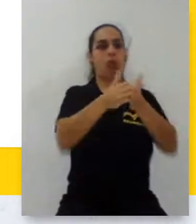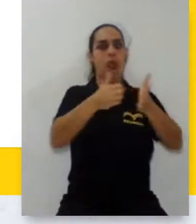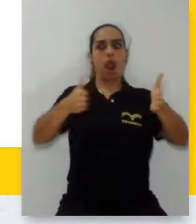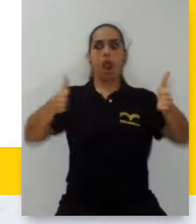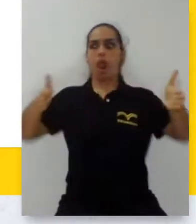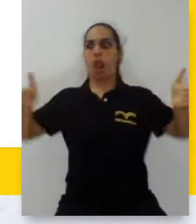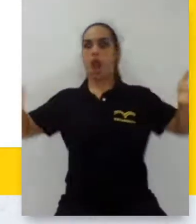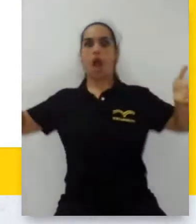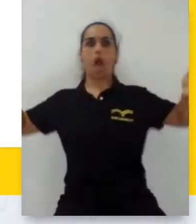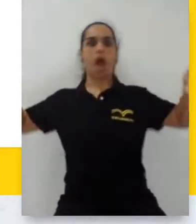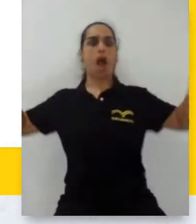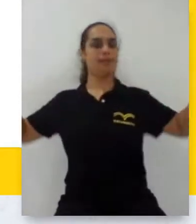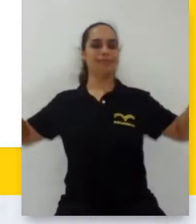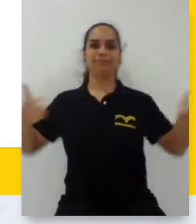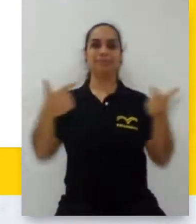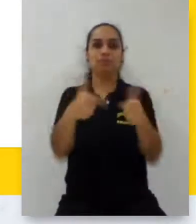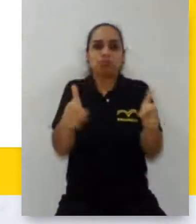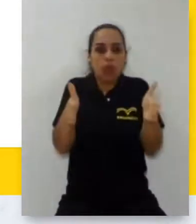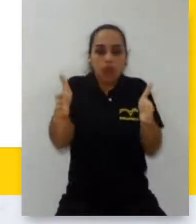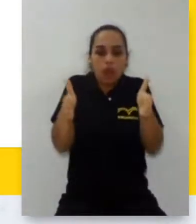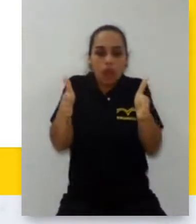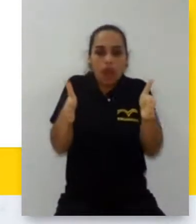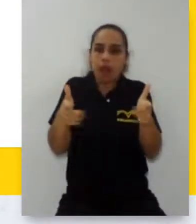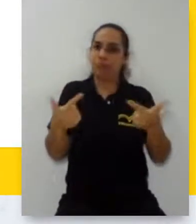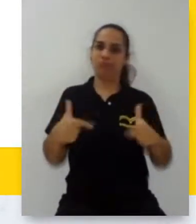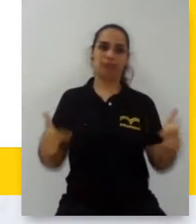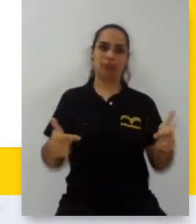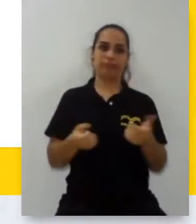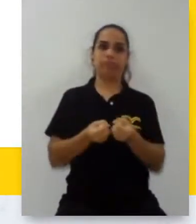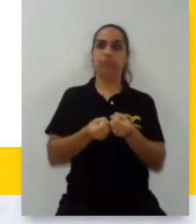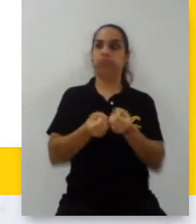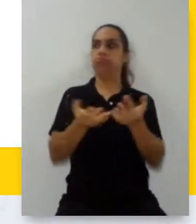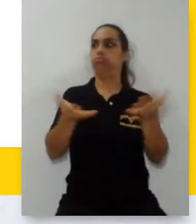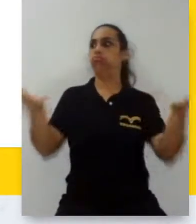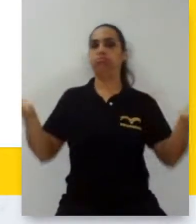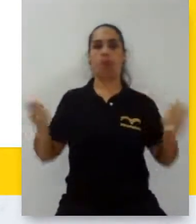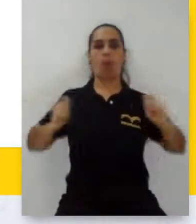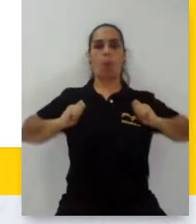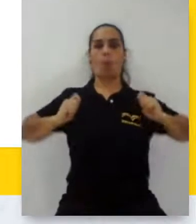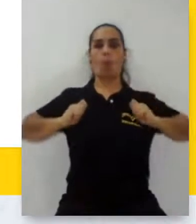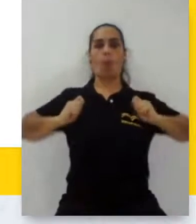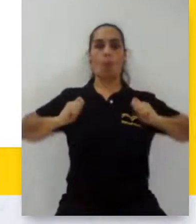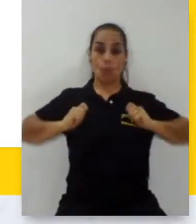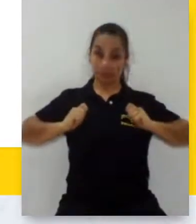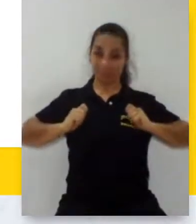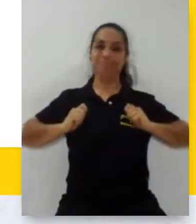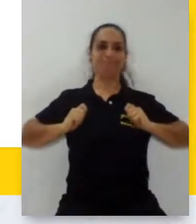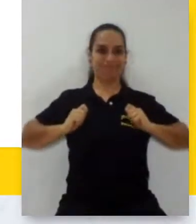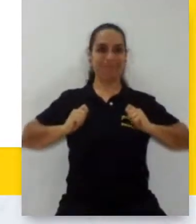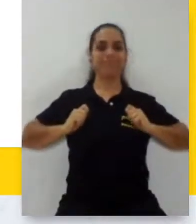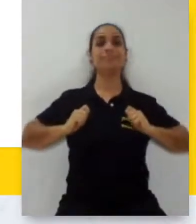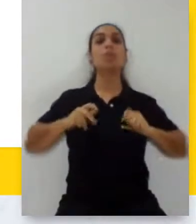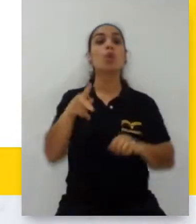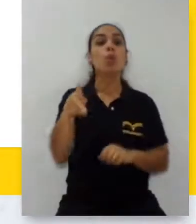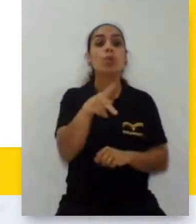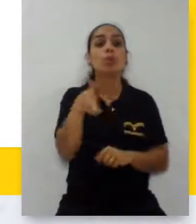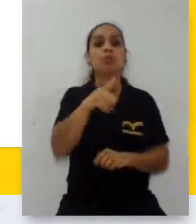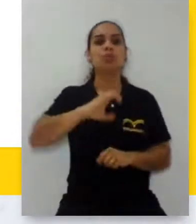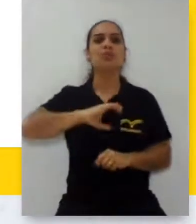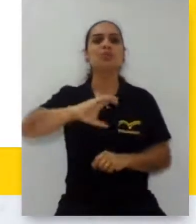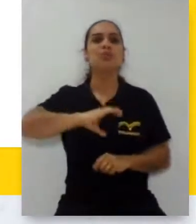pessoal. Professora Mike, se você quiser colocar alguma coisa, interromper, colocar alguma pergunta que o pessoal está fazendo, por favor, tá? Fica à